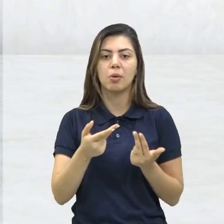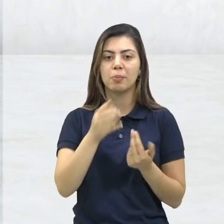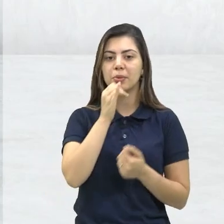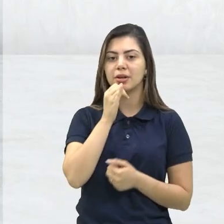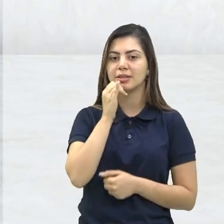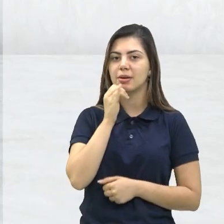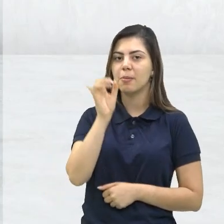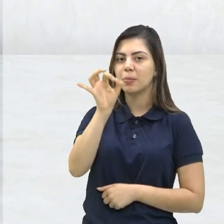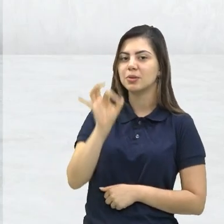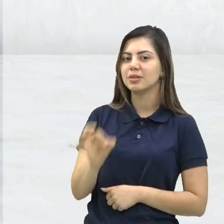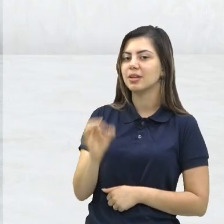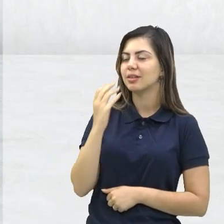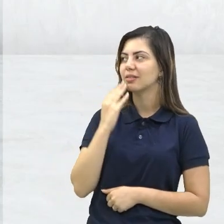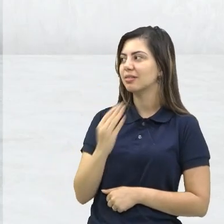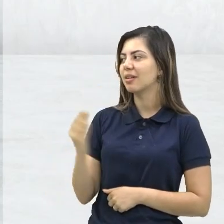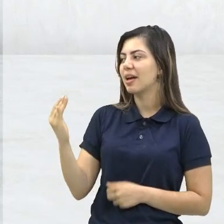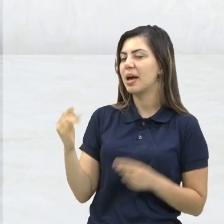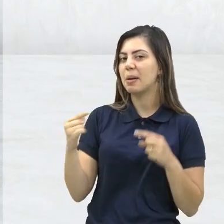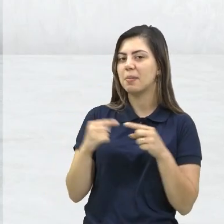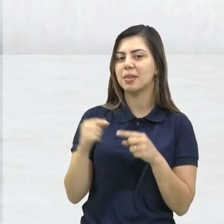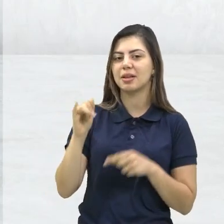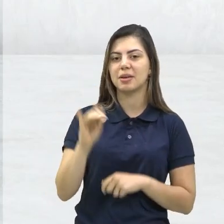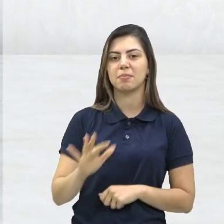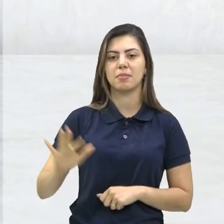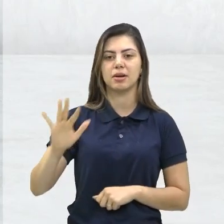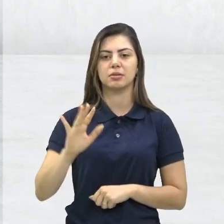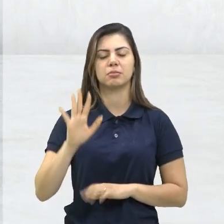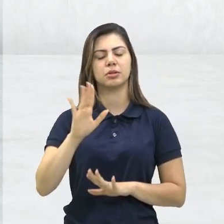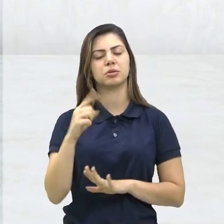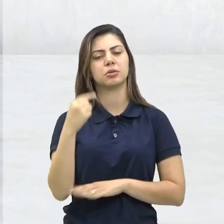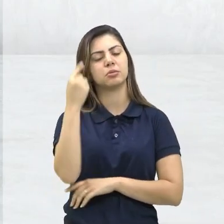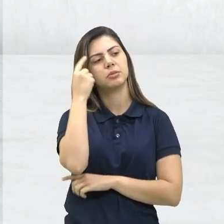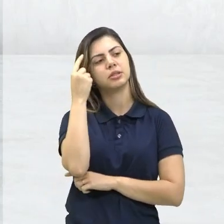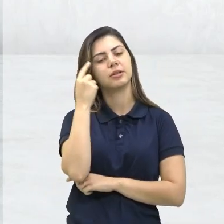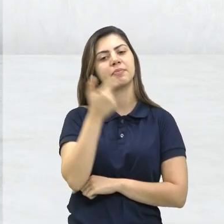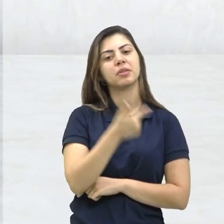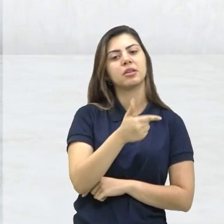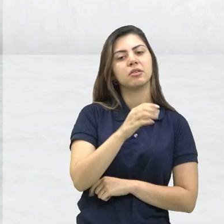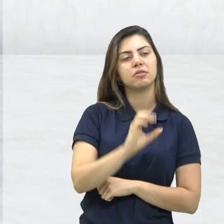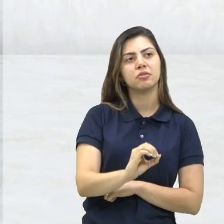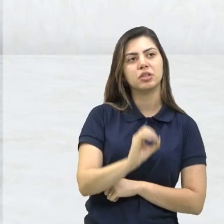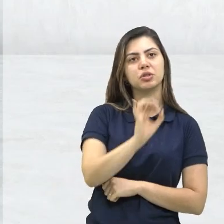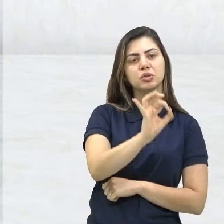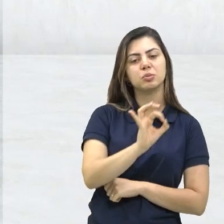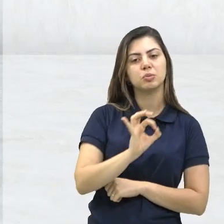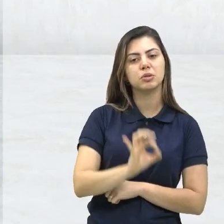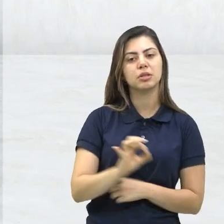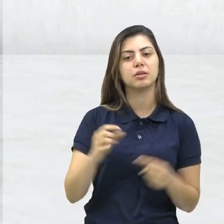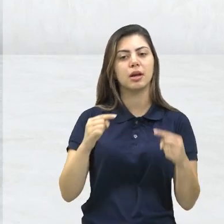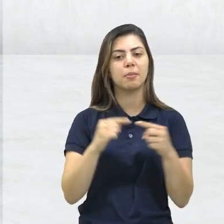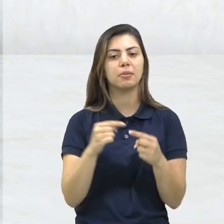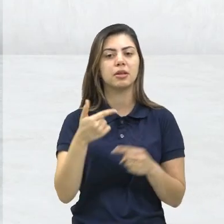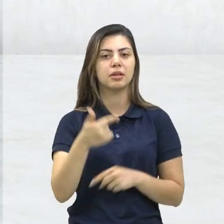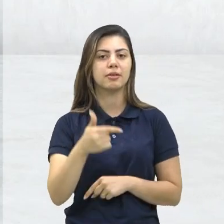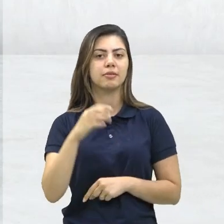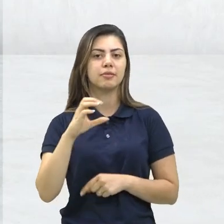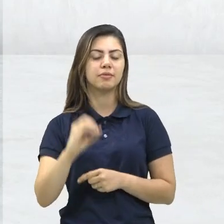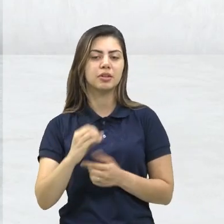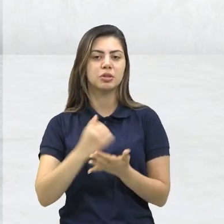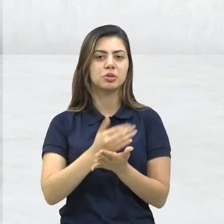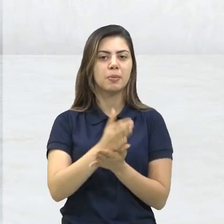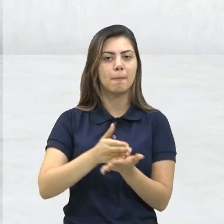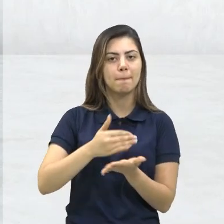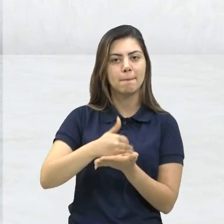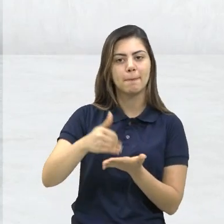mim, o símbolo da porcentagem, certo? E aí, bora pensar assim, ó, 20% equivale a 20 partes de um total de